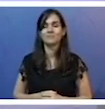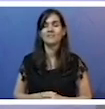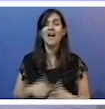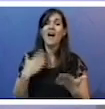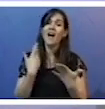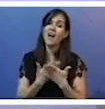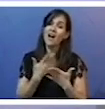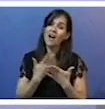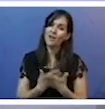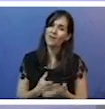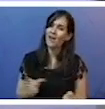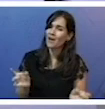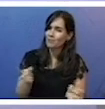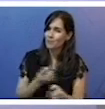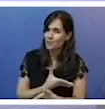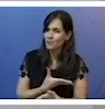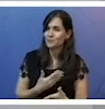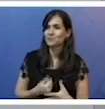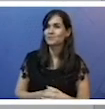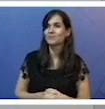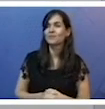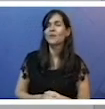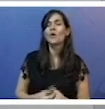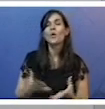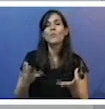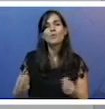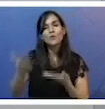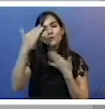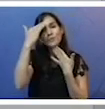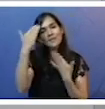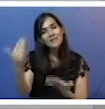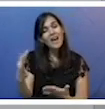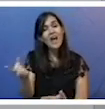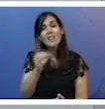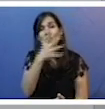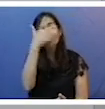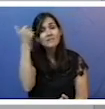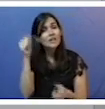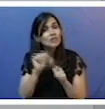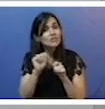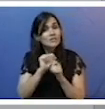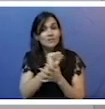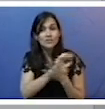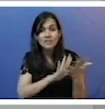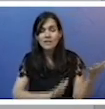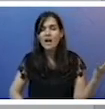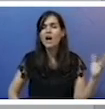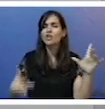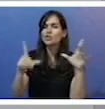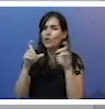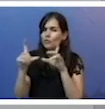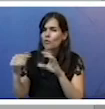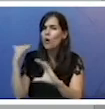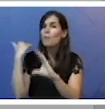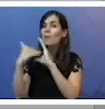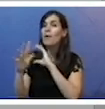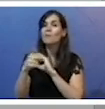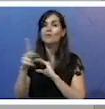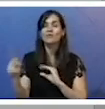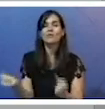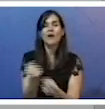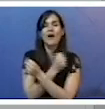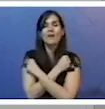a aula de hoje vai até aqui muito obrigado não esqueçam de fazer as atividades mandar para o doutor de vocês um grande